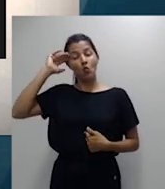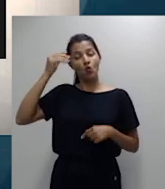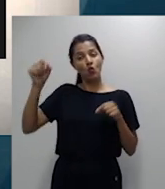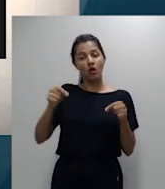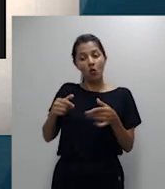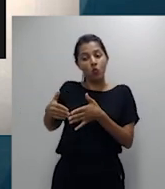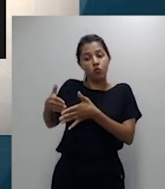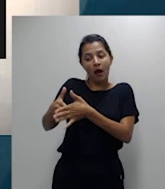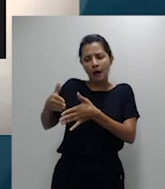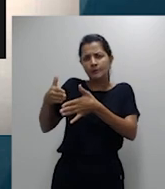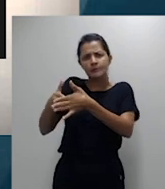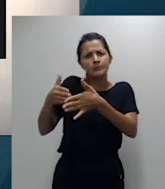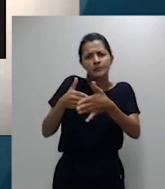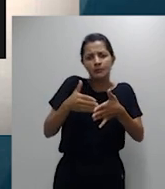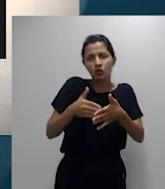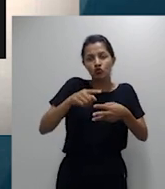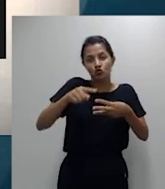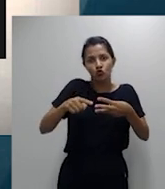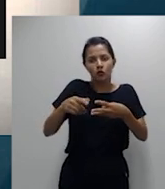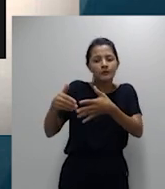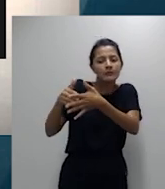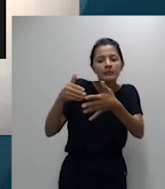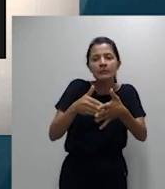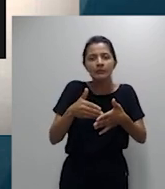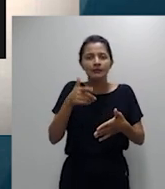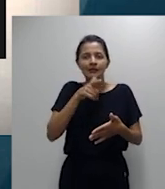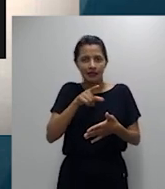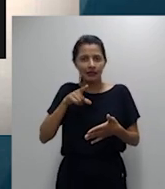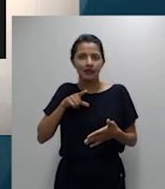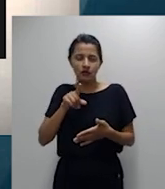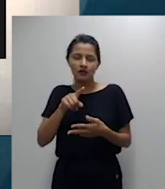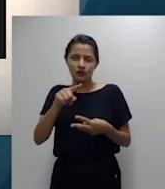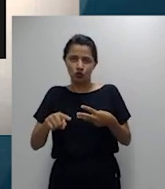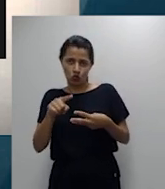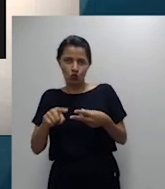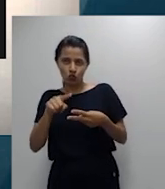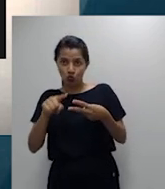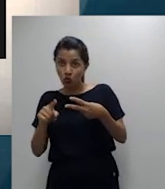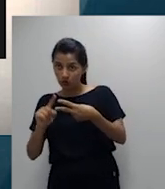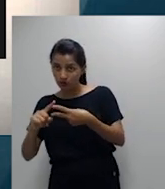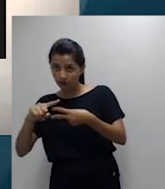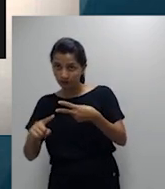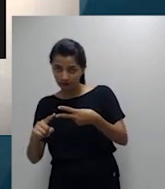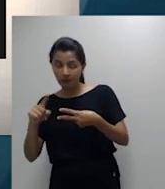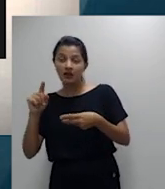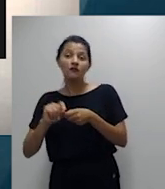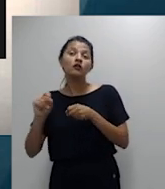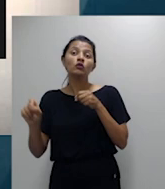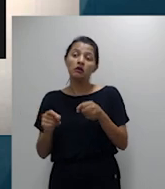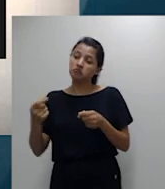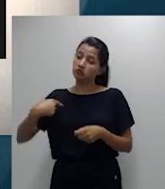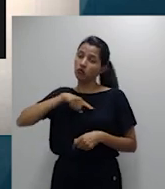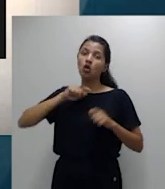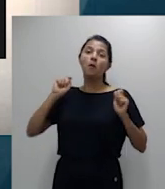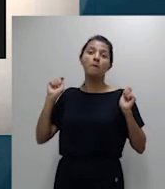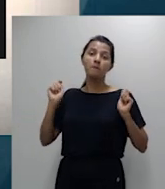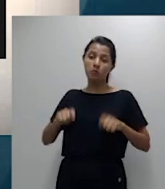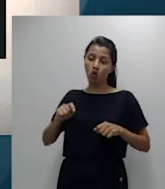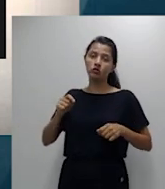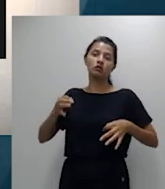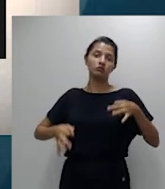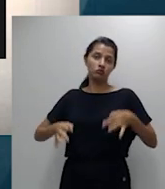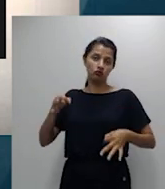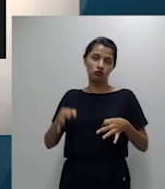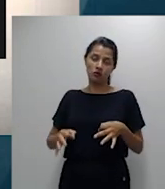que tinha 22 heréticos deixe dois processos faz com que possamos julgar eu estou